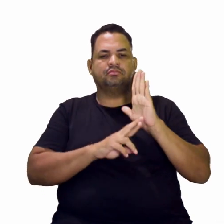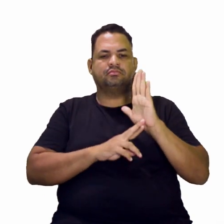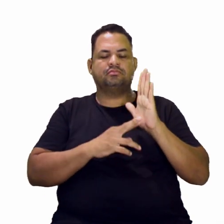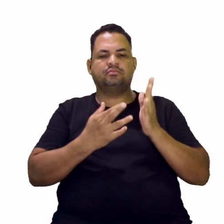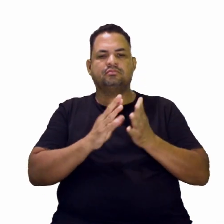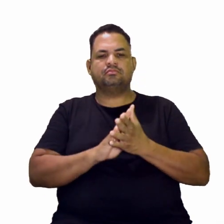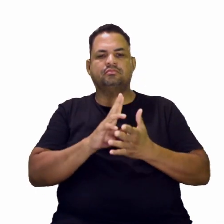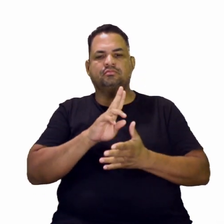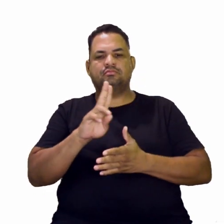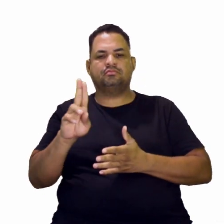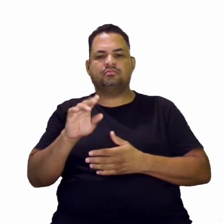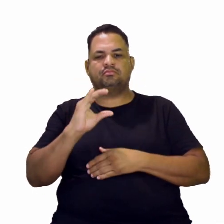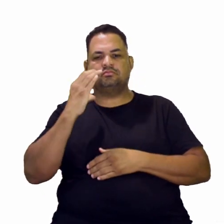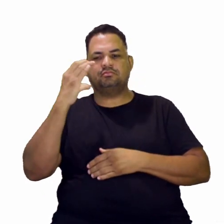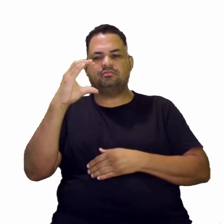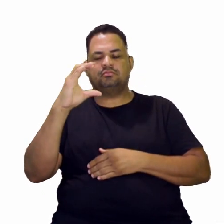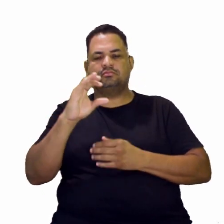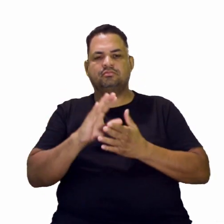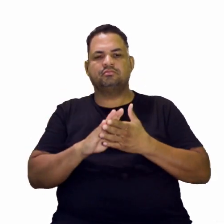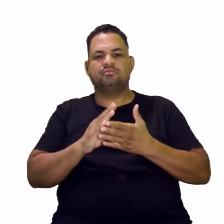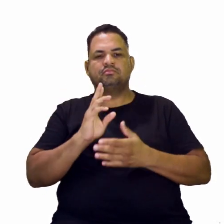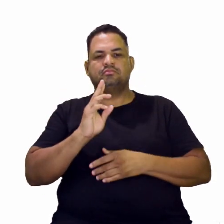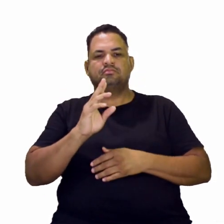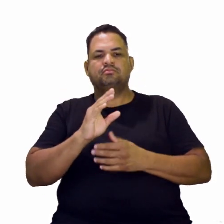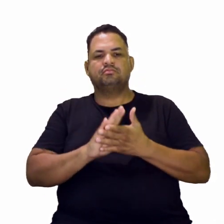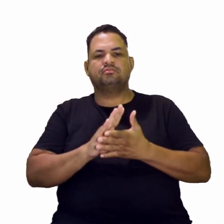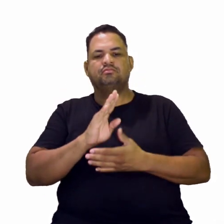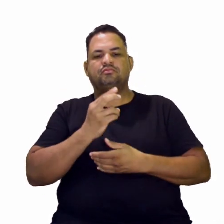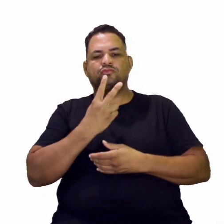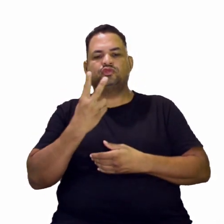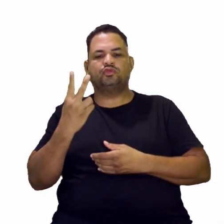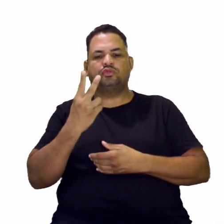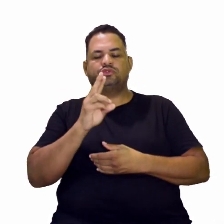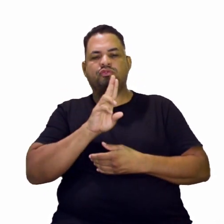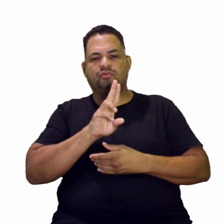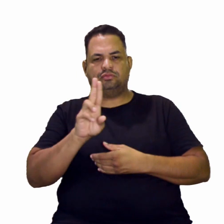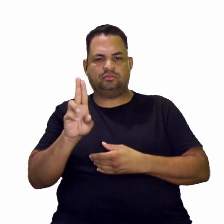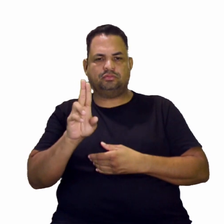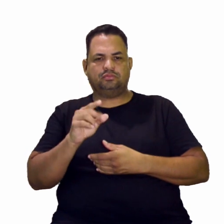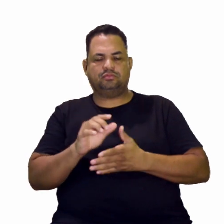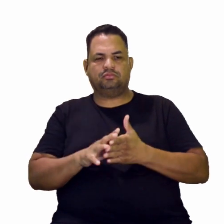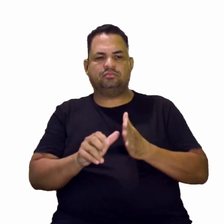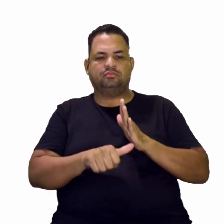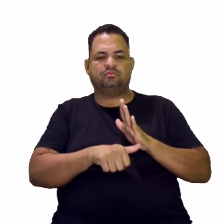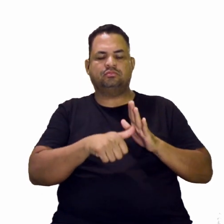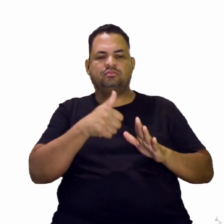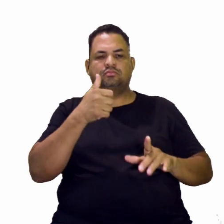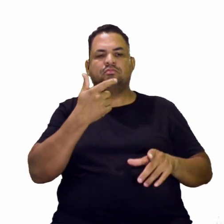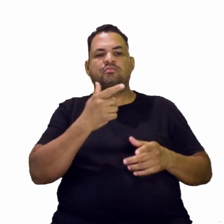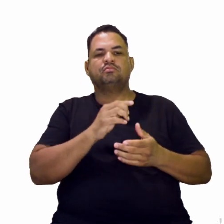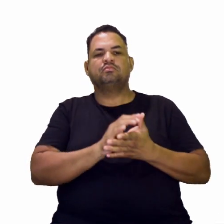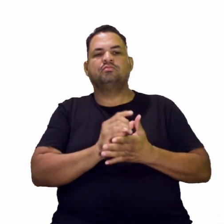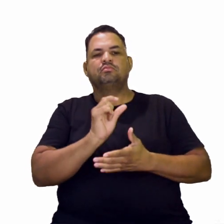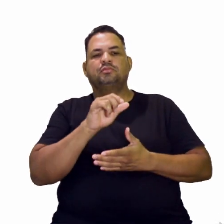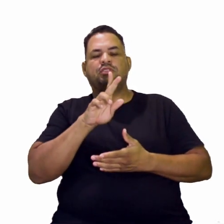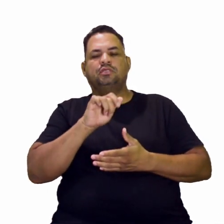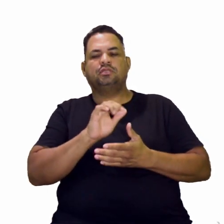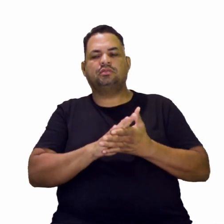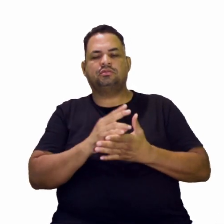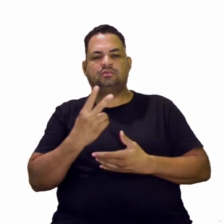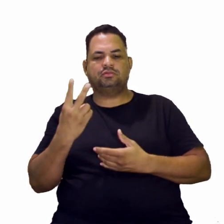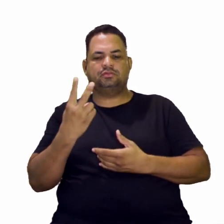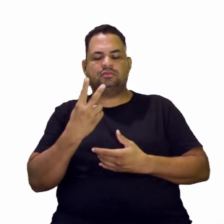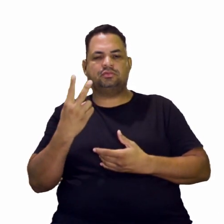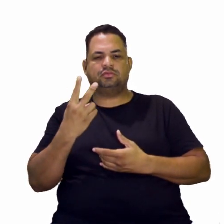da nomenclatura científica, que é sempre binomial, sempre o primeiro termo é o gênero, o segundo é